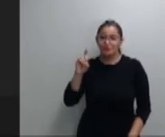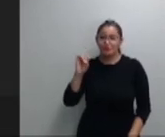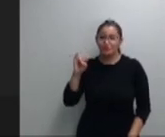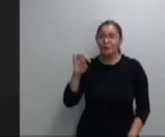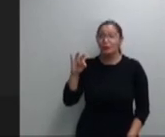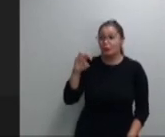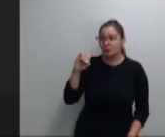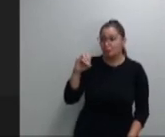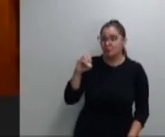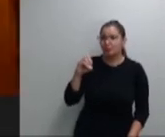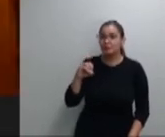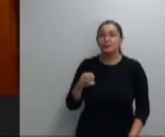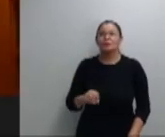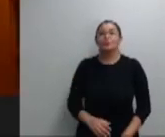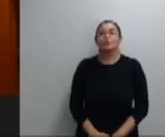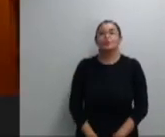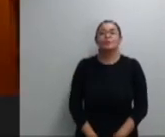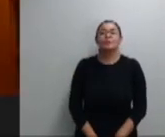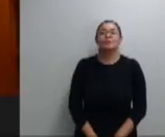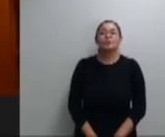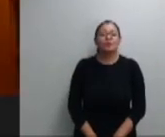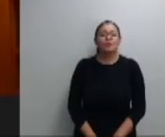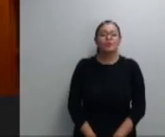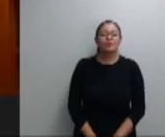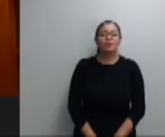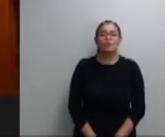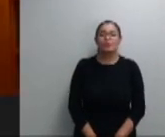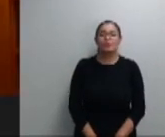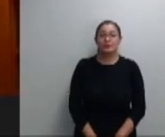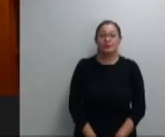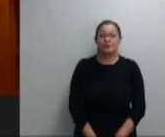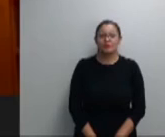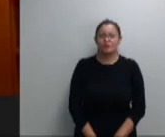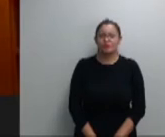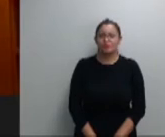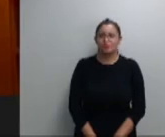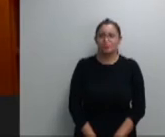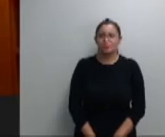admitido. Deixa eu só verificar aqui.